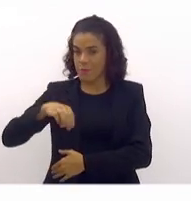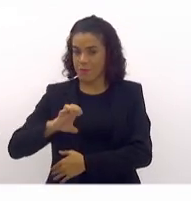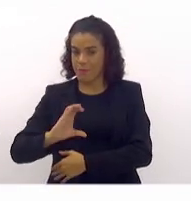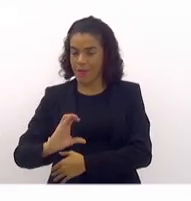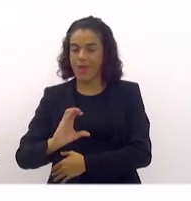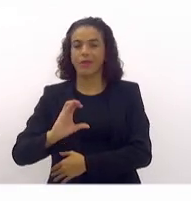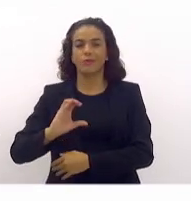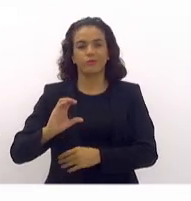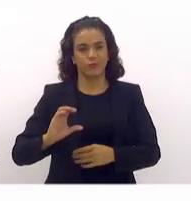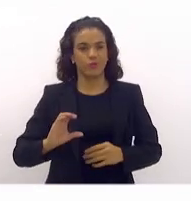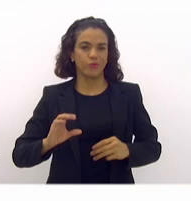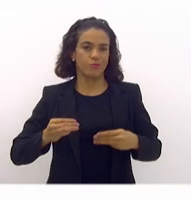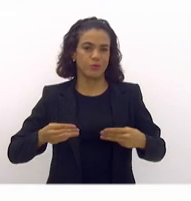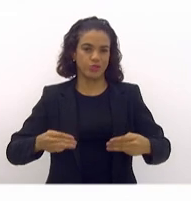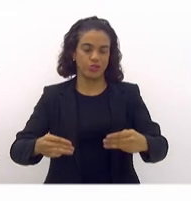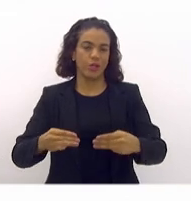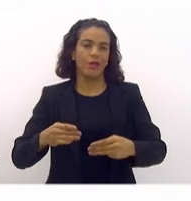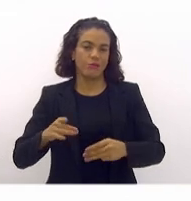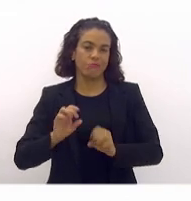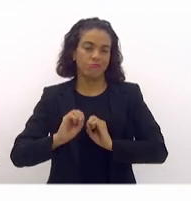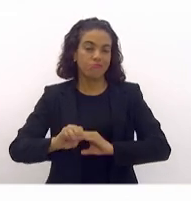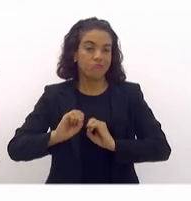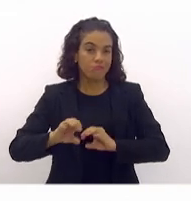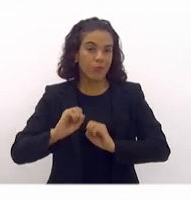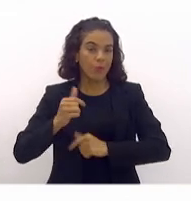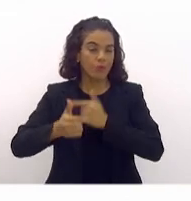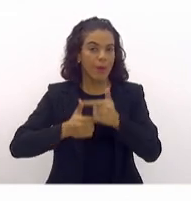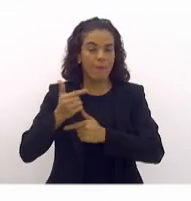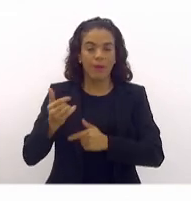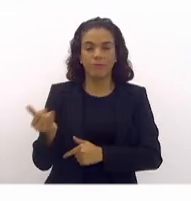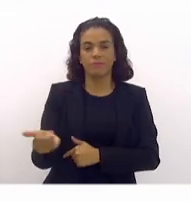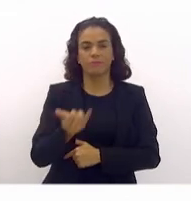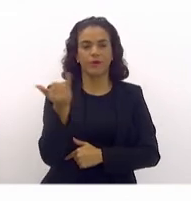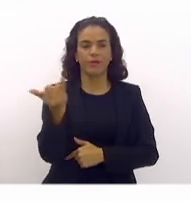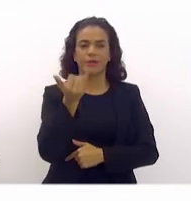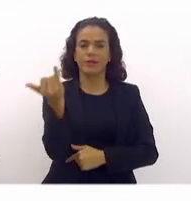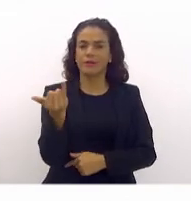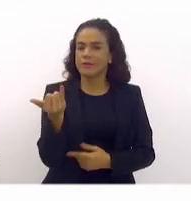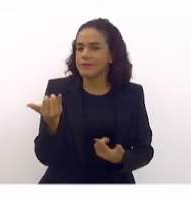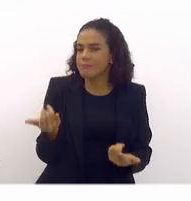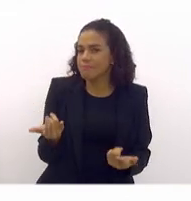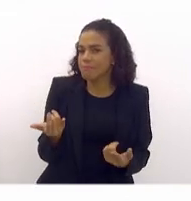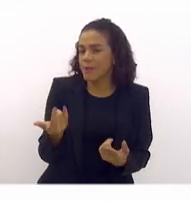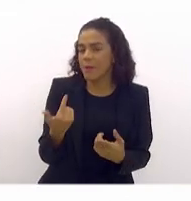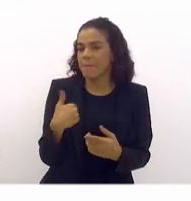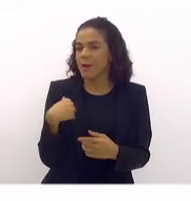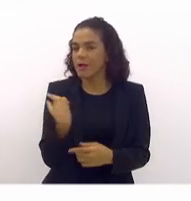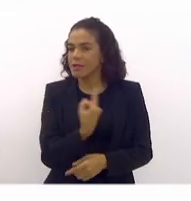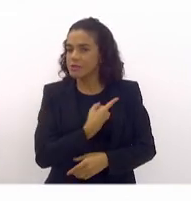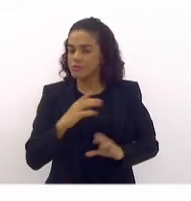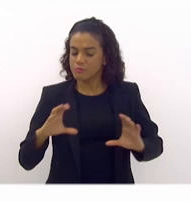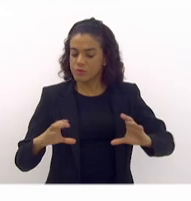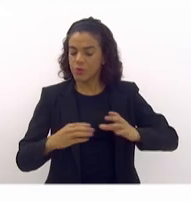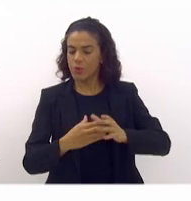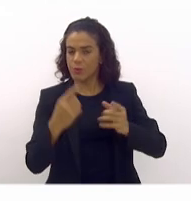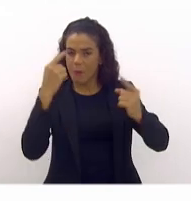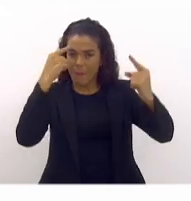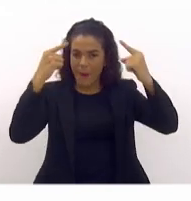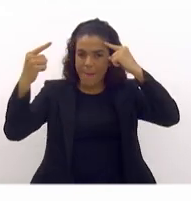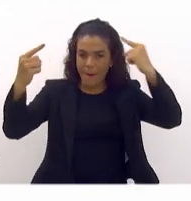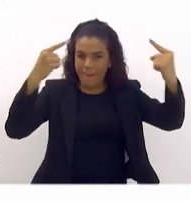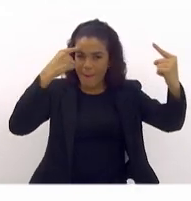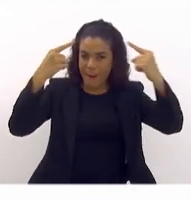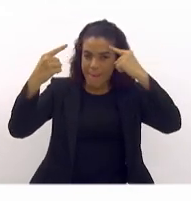da Educação. E tem sido um trabalho importante exatamente para pensar em ações que não